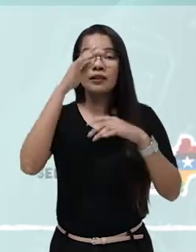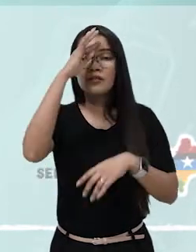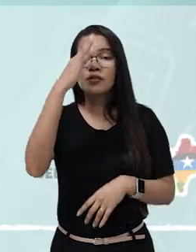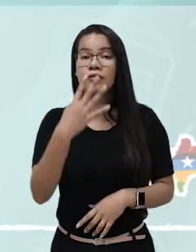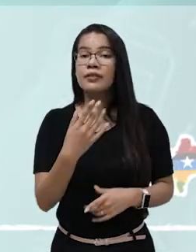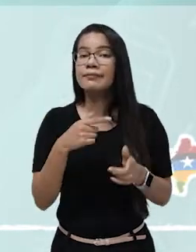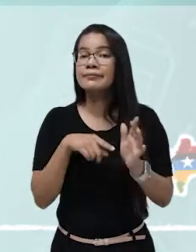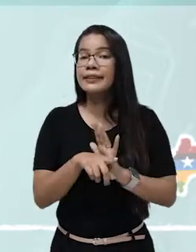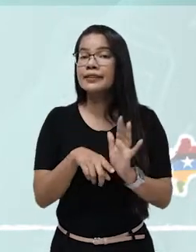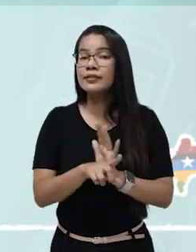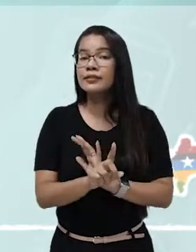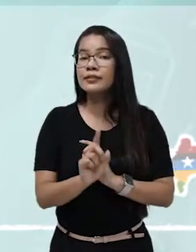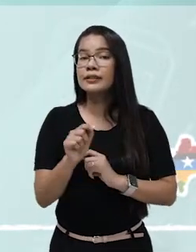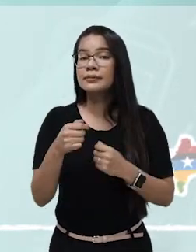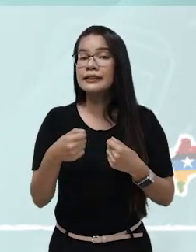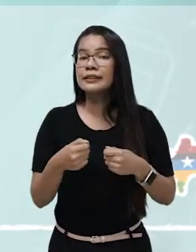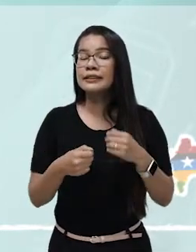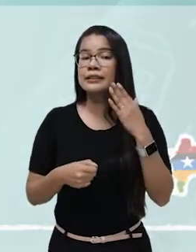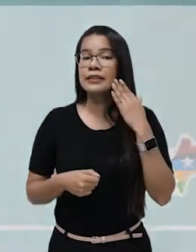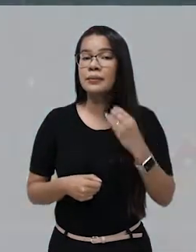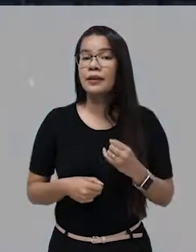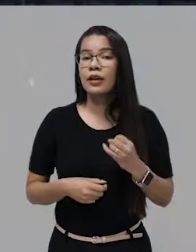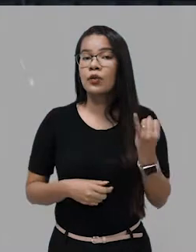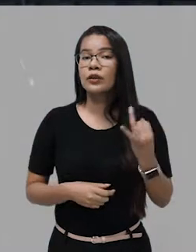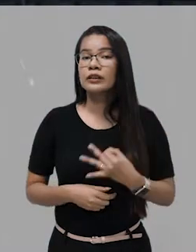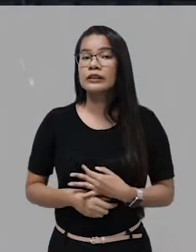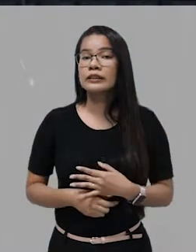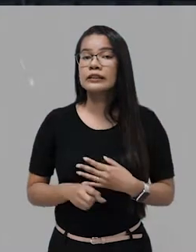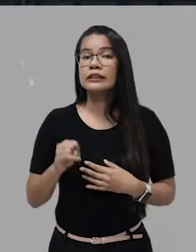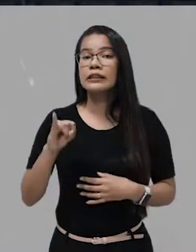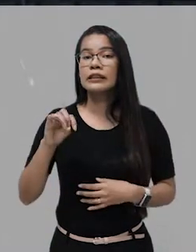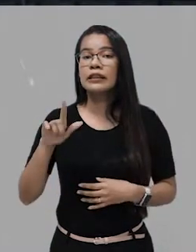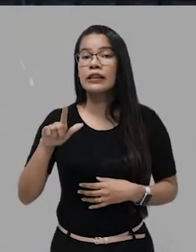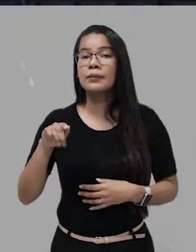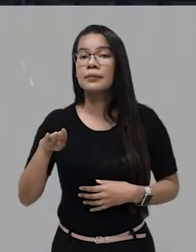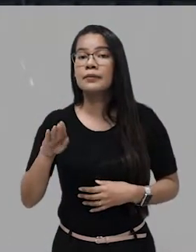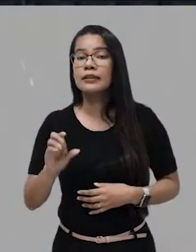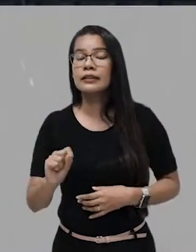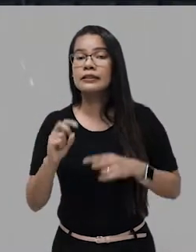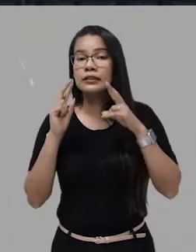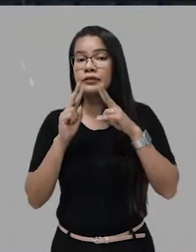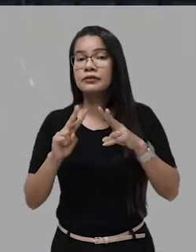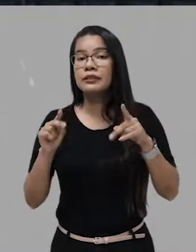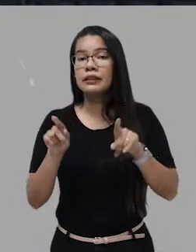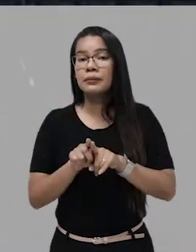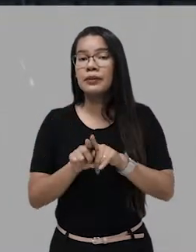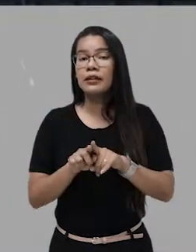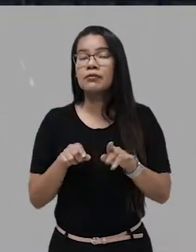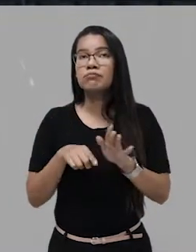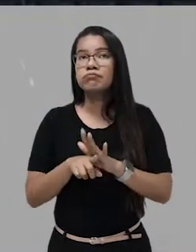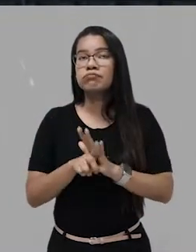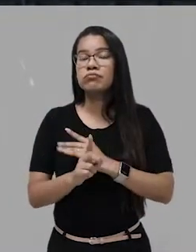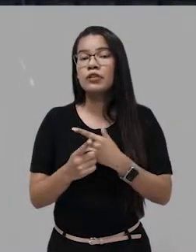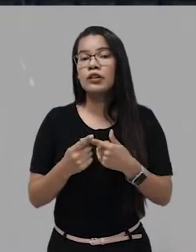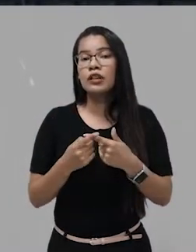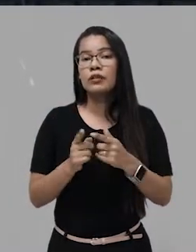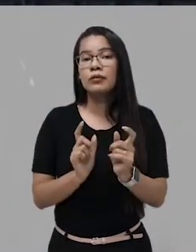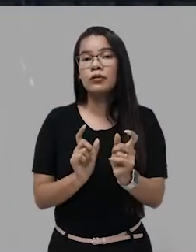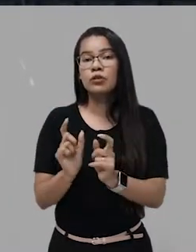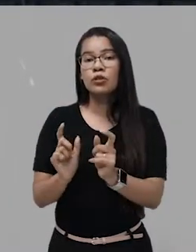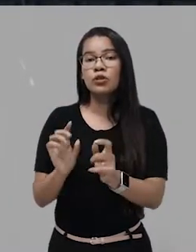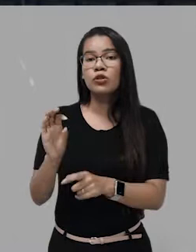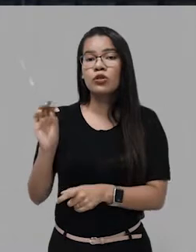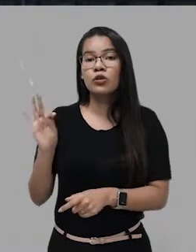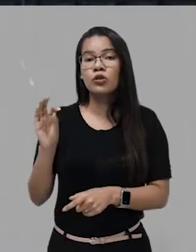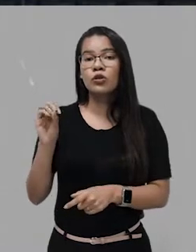têm que ver a quantidade de sílabas e vocês precisam ver também a questão da tonicidade, a posição da sílaba tônica